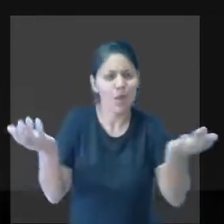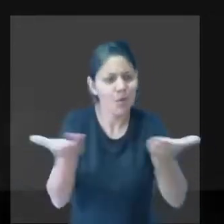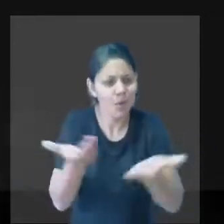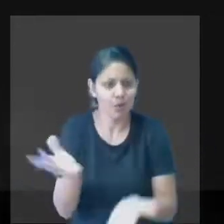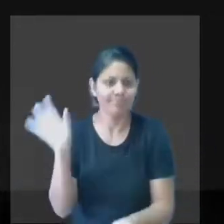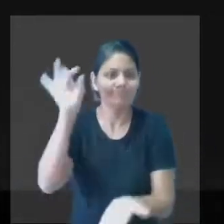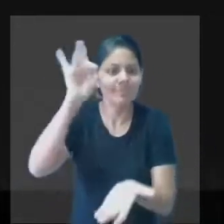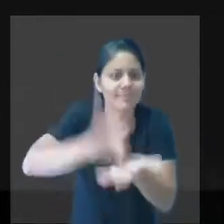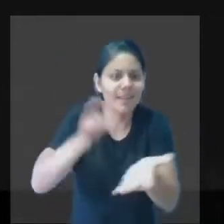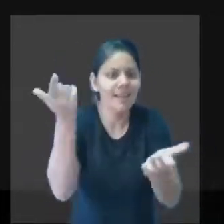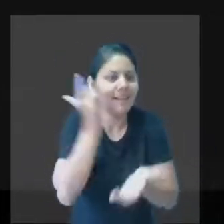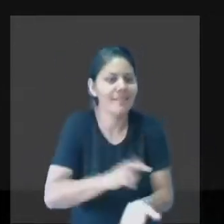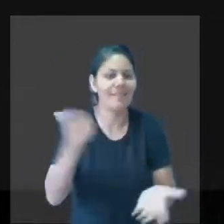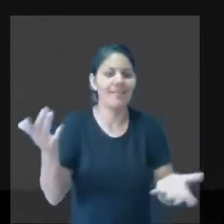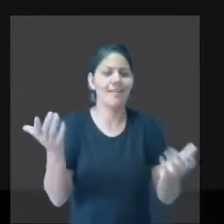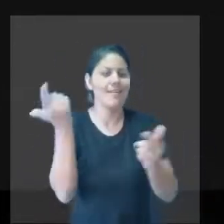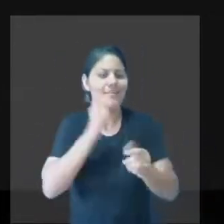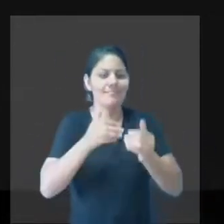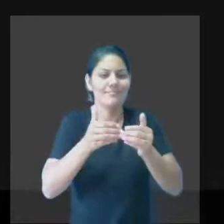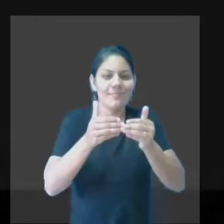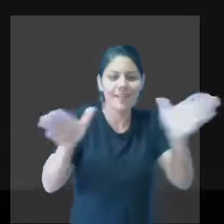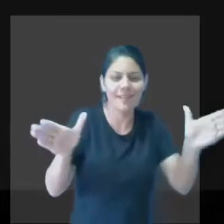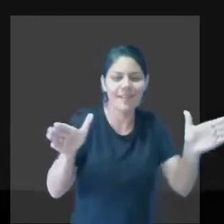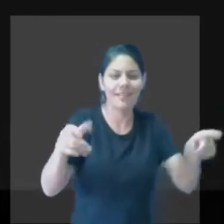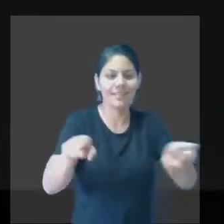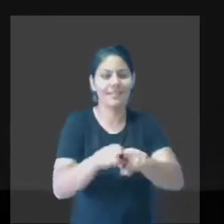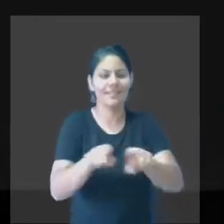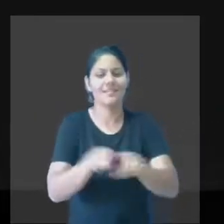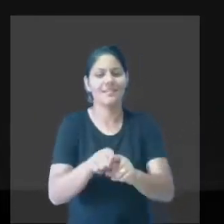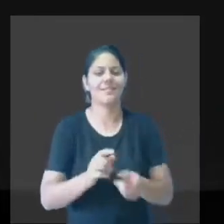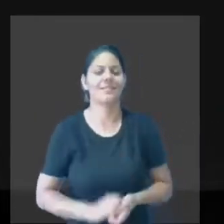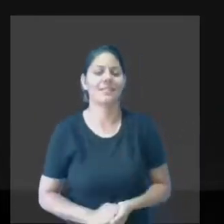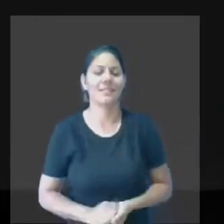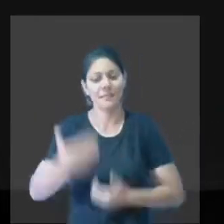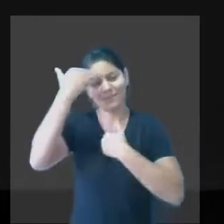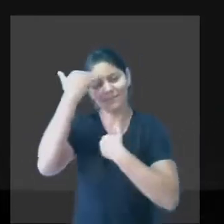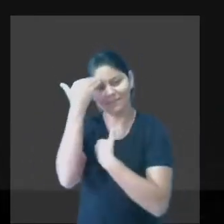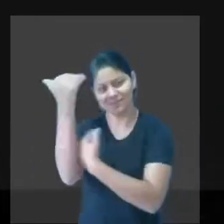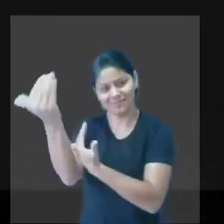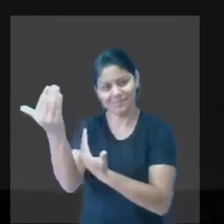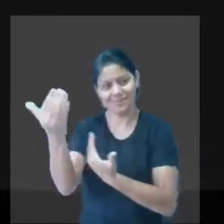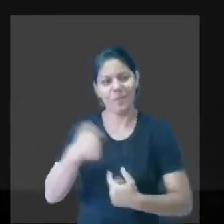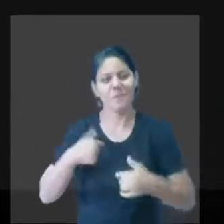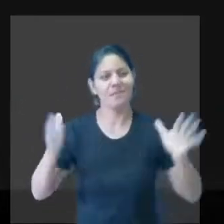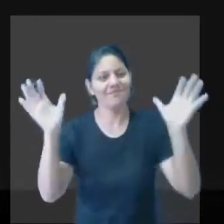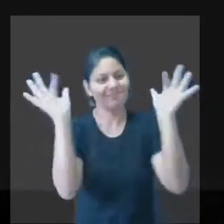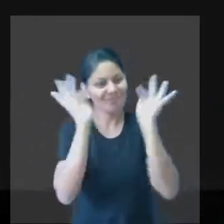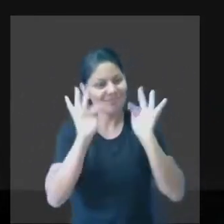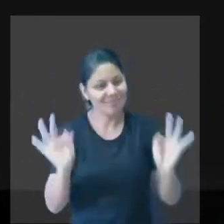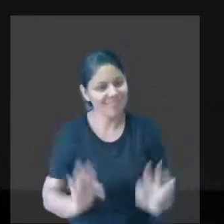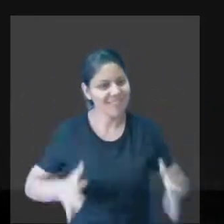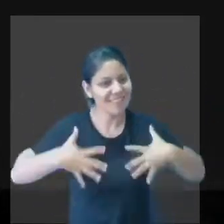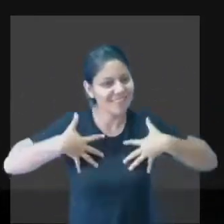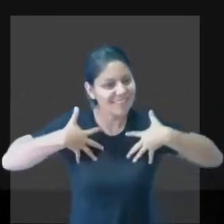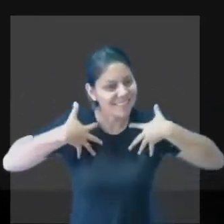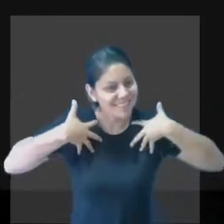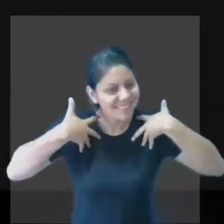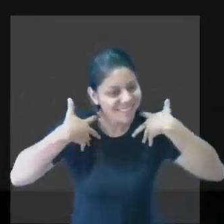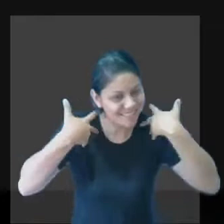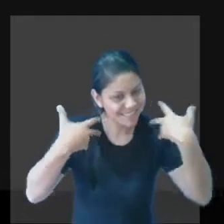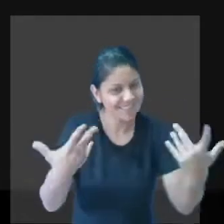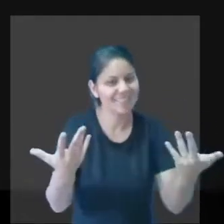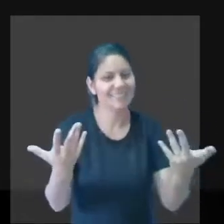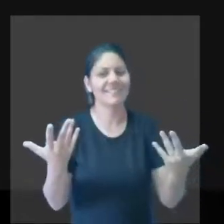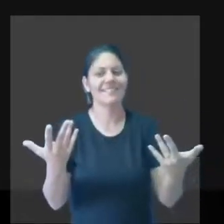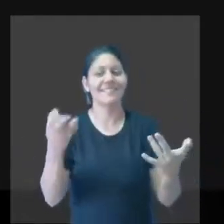torna realidade e tende a crescer e fomentar cada vez mais. Então, meu muito obrigado, a minha alegria, isso me entusiasma, e se